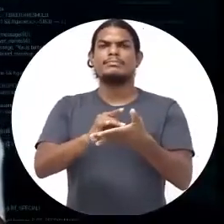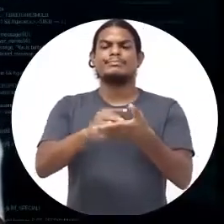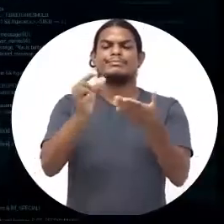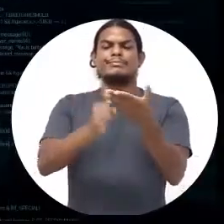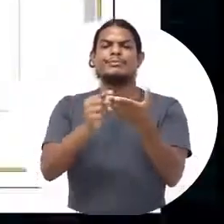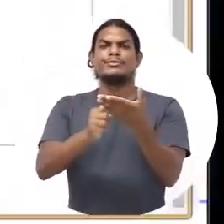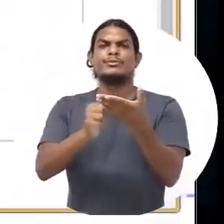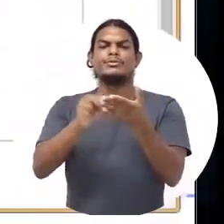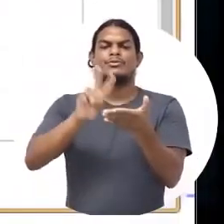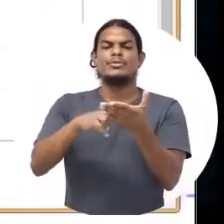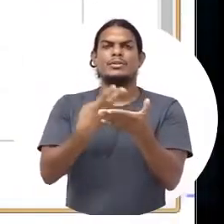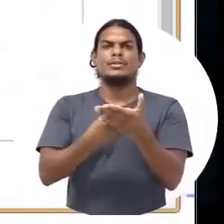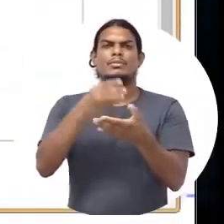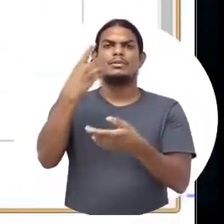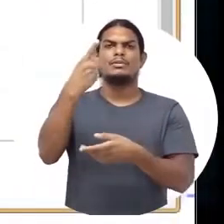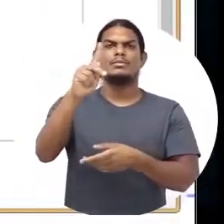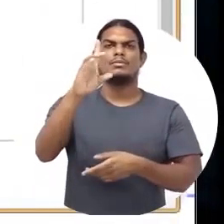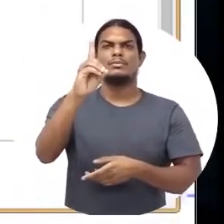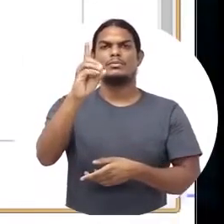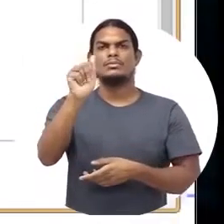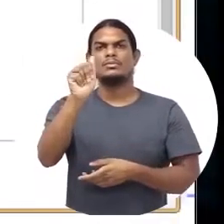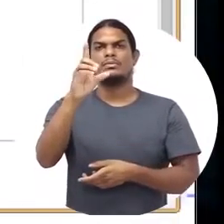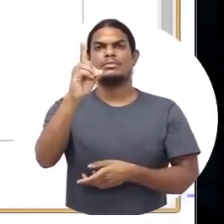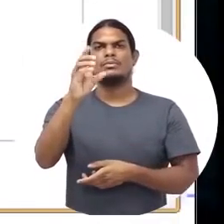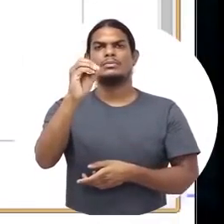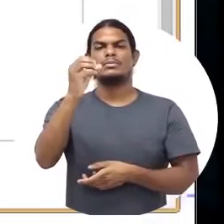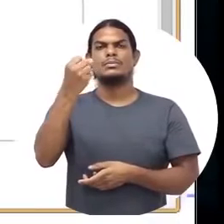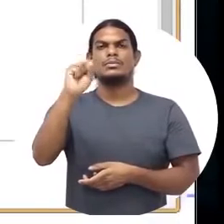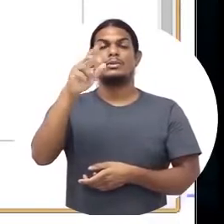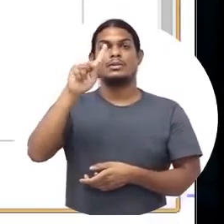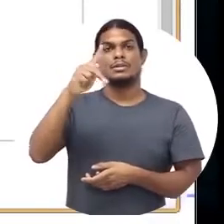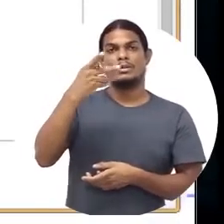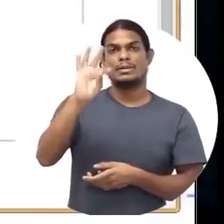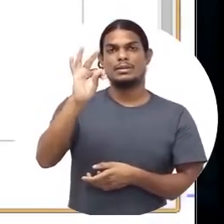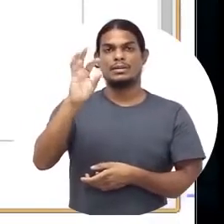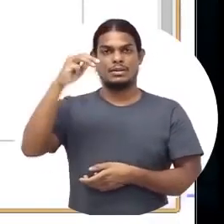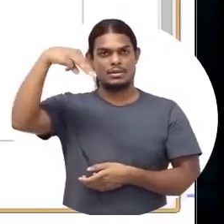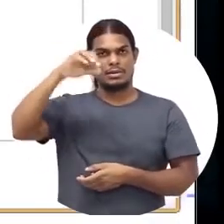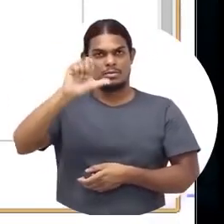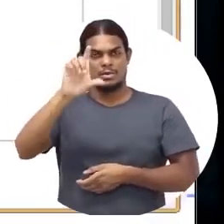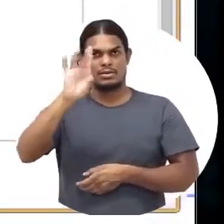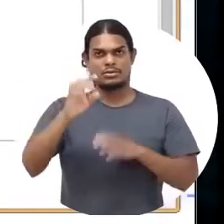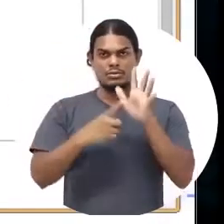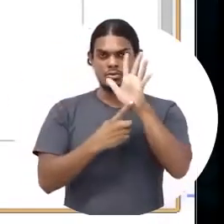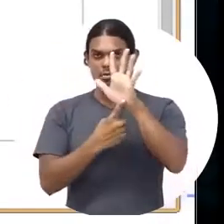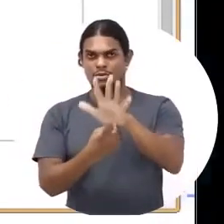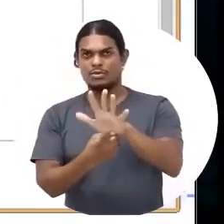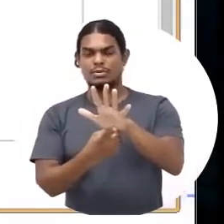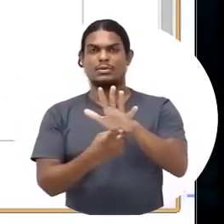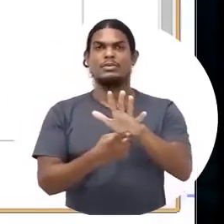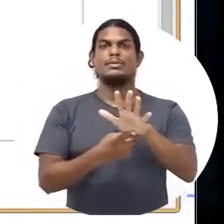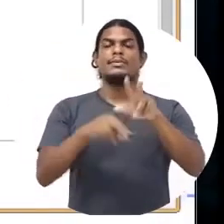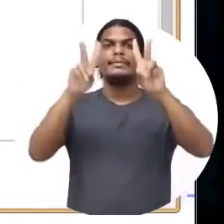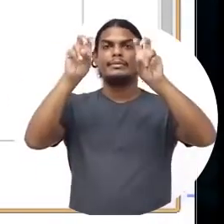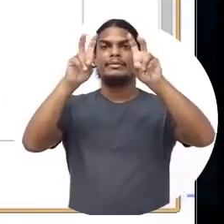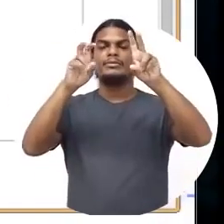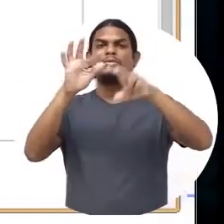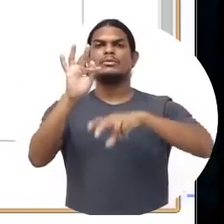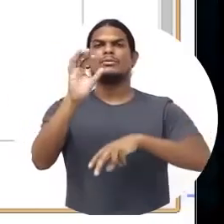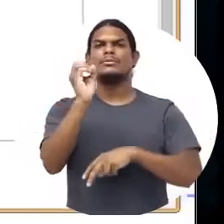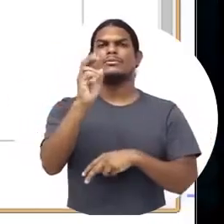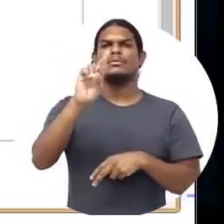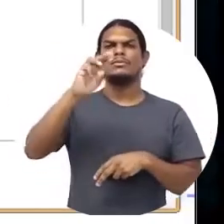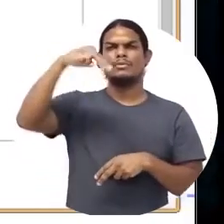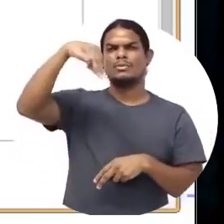esses dados. Então no HTML a gente só mostra os itens, os elementos do formulário. Eles são